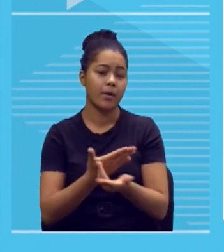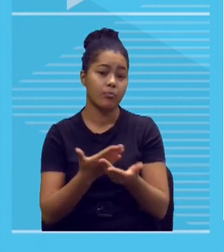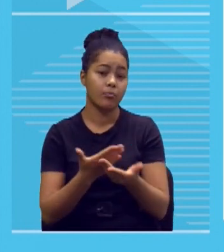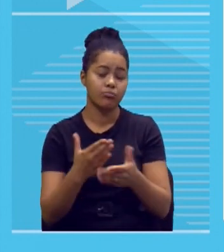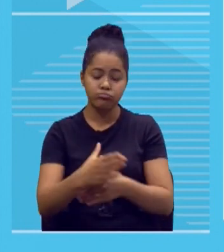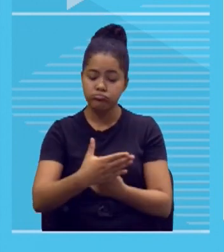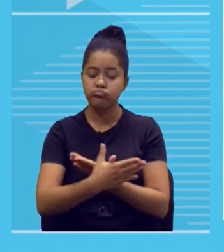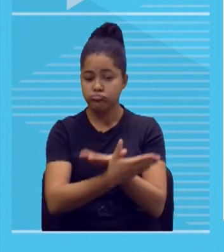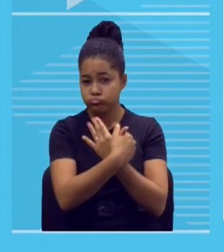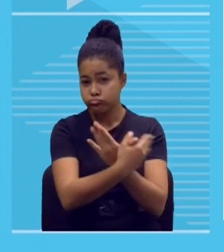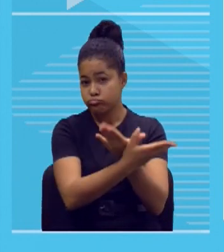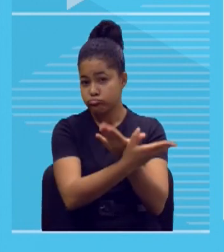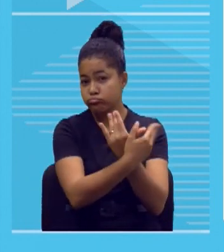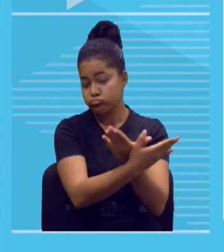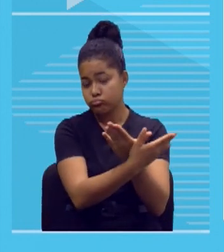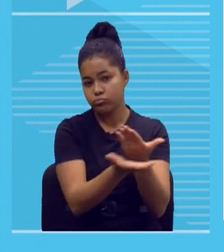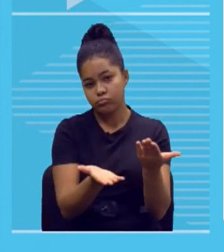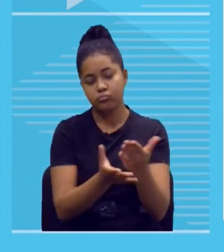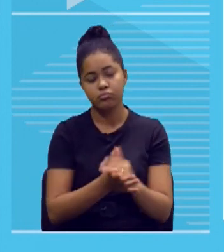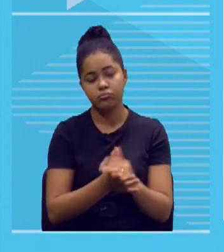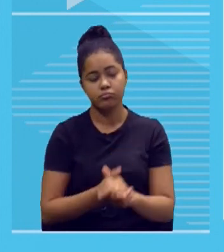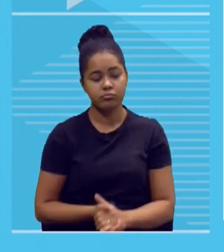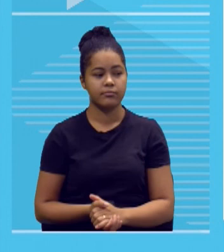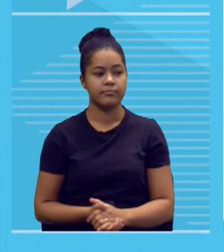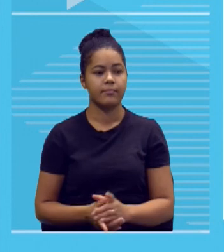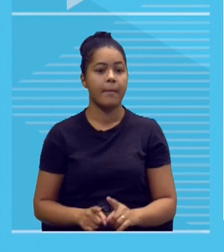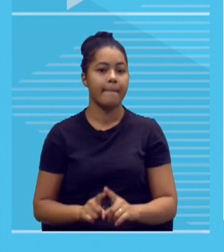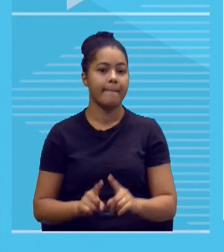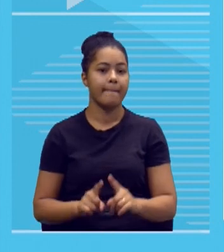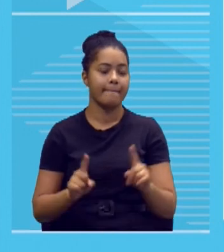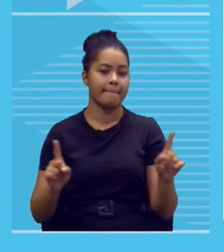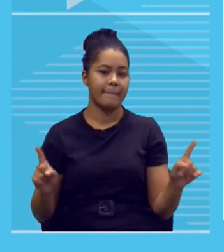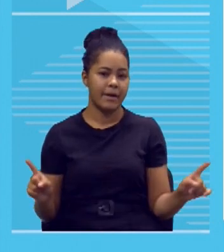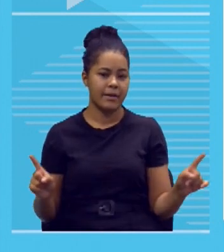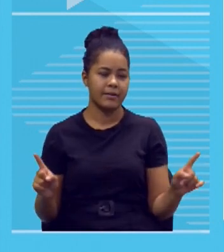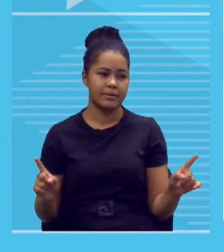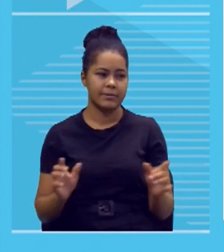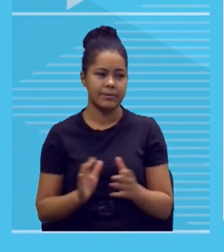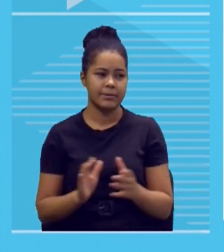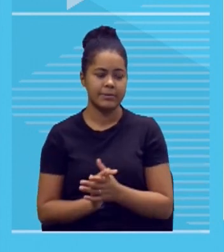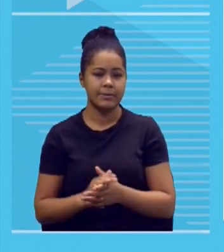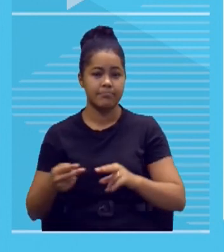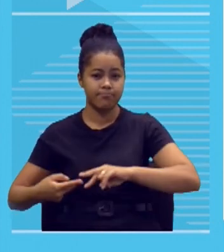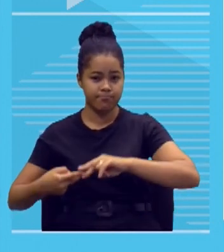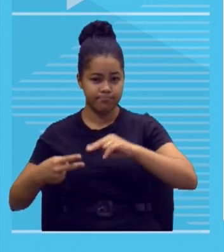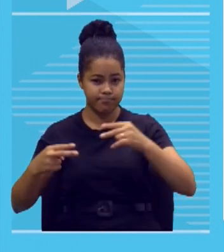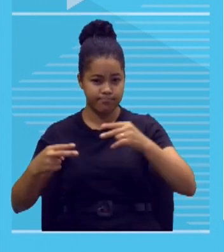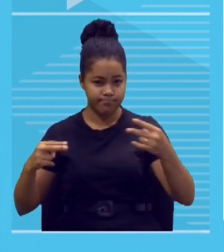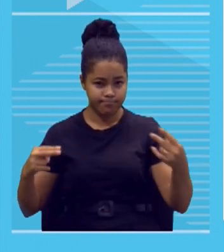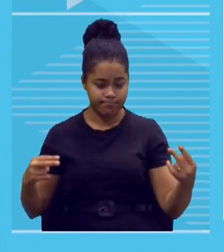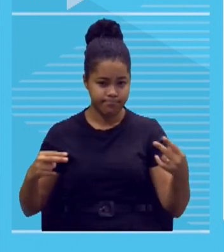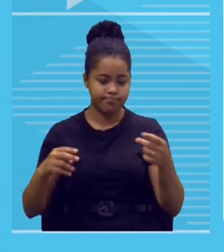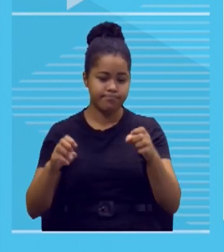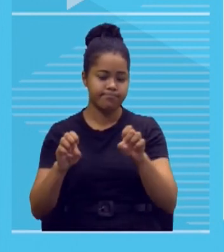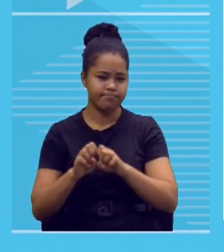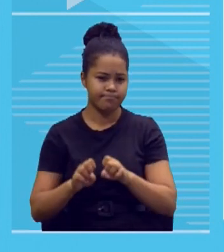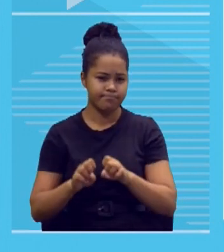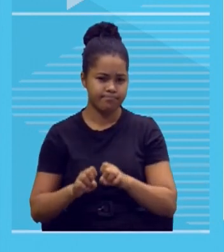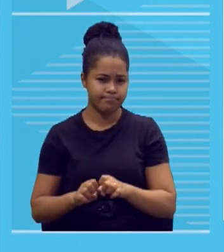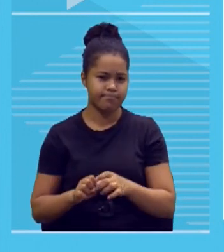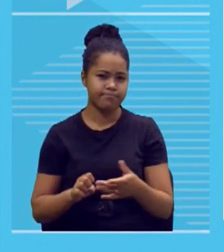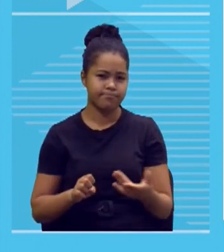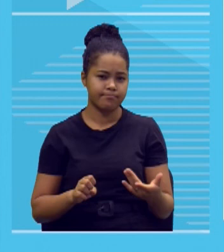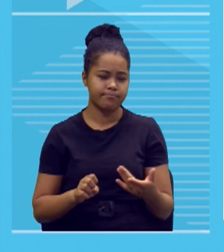então quer dizer que a função é a mesma mas a origem embrionária das estruturas que